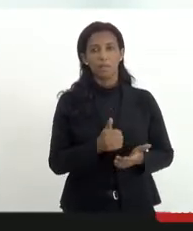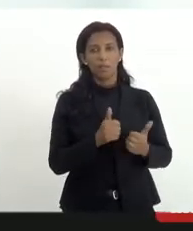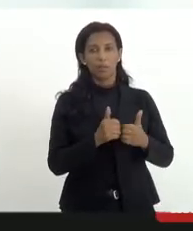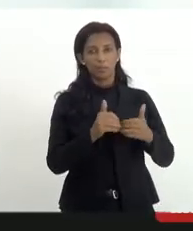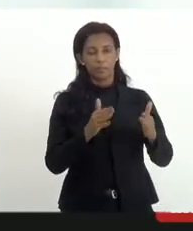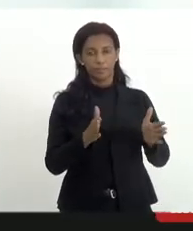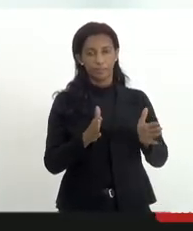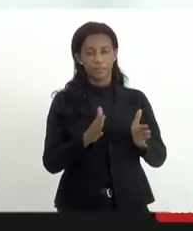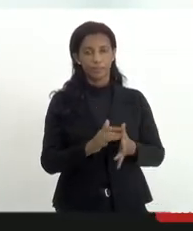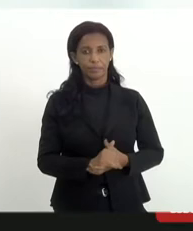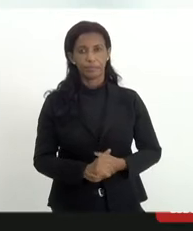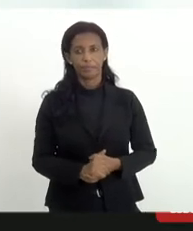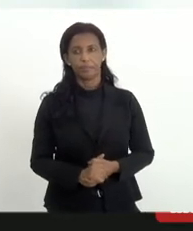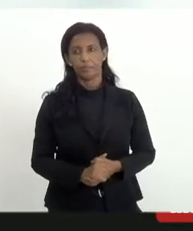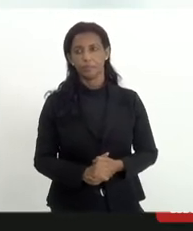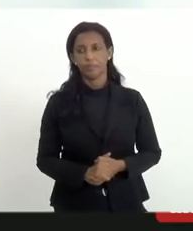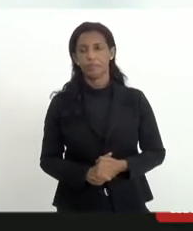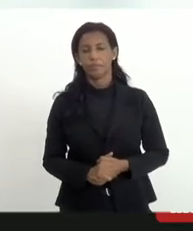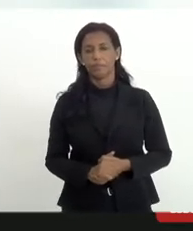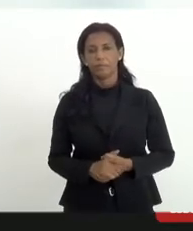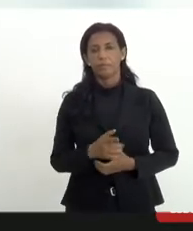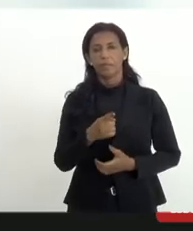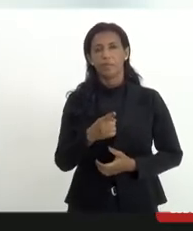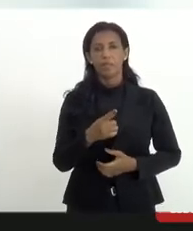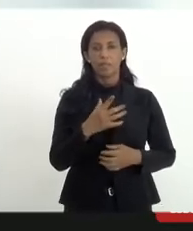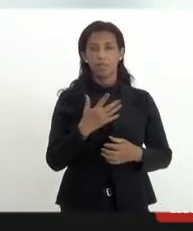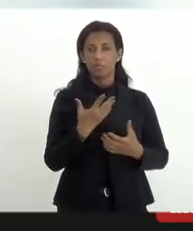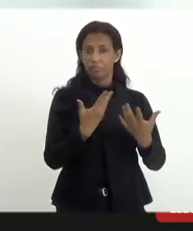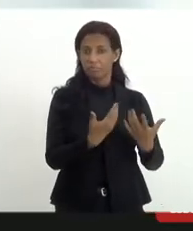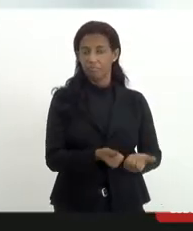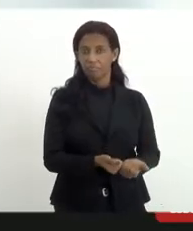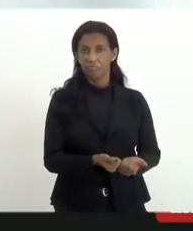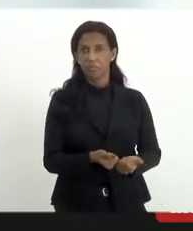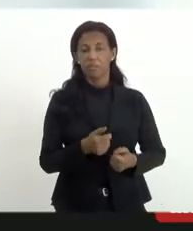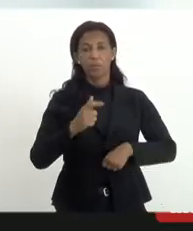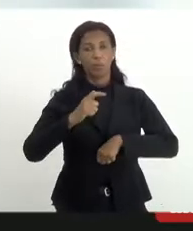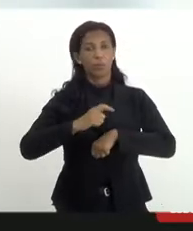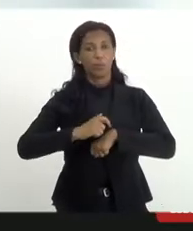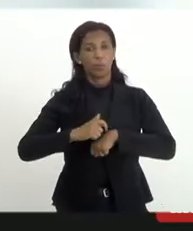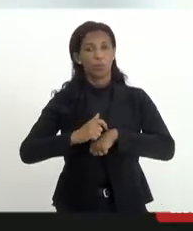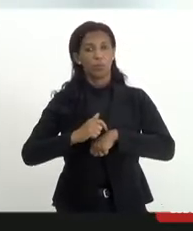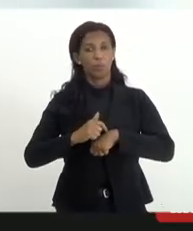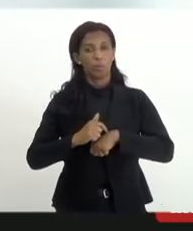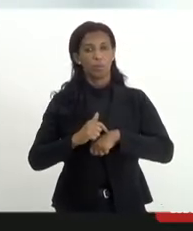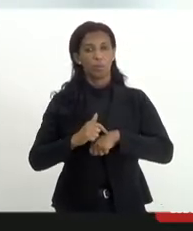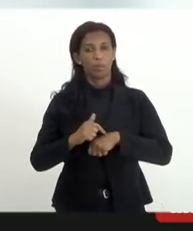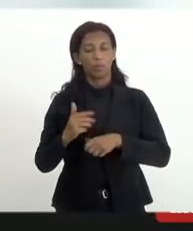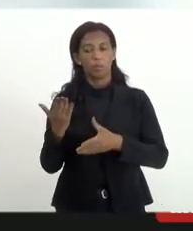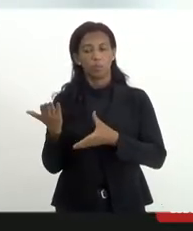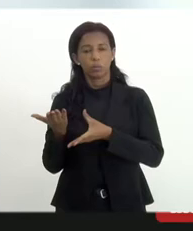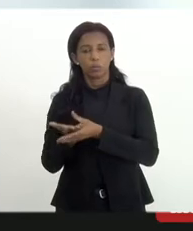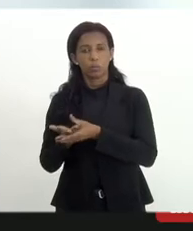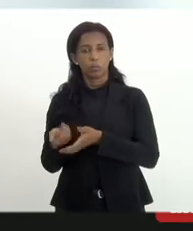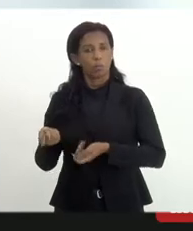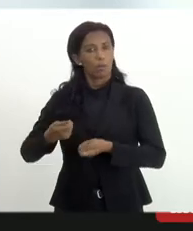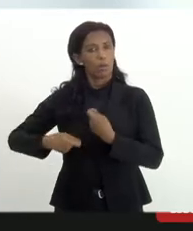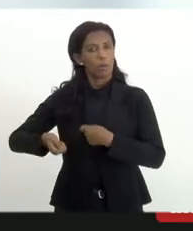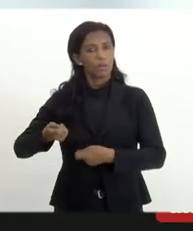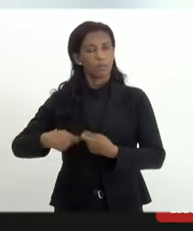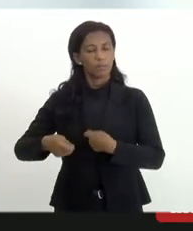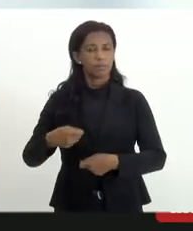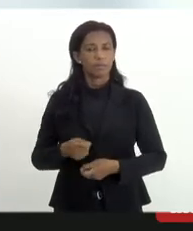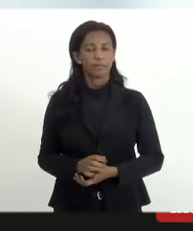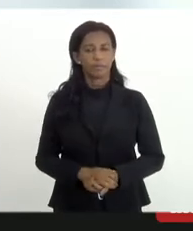lançamento eles consideram que seja o momento da abertura do processo